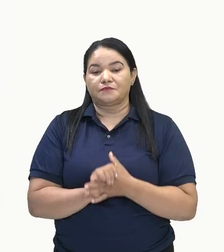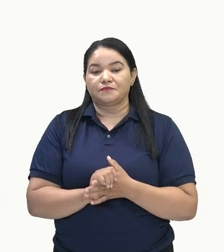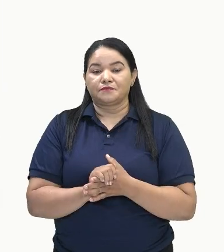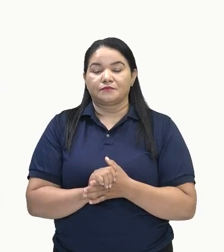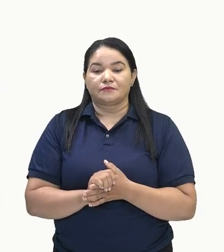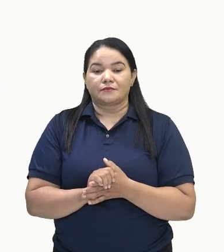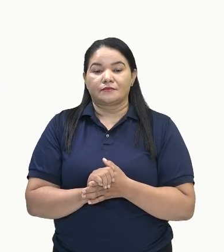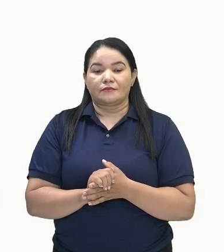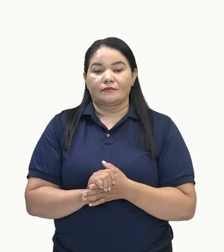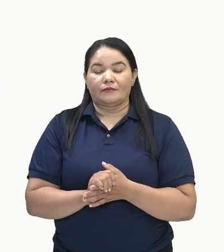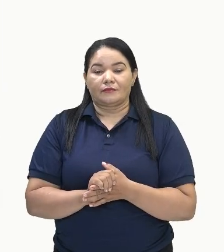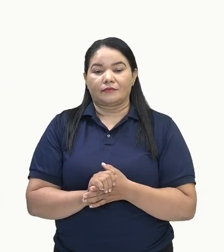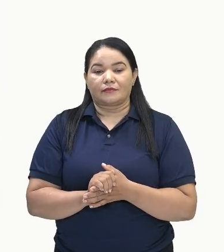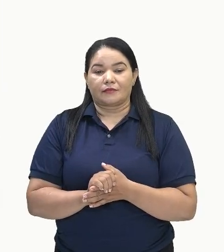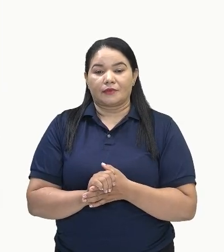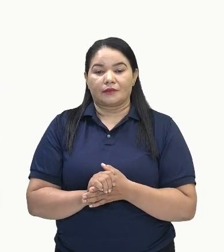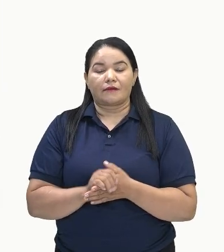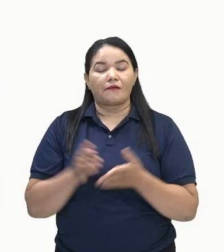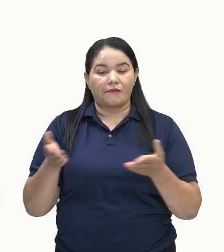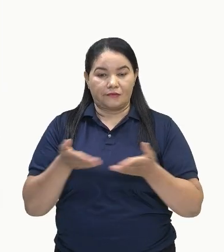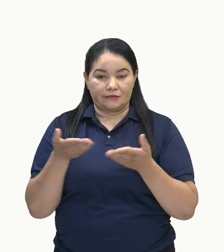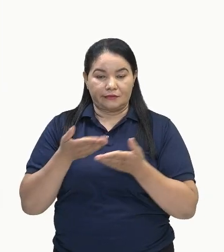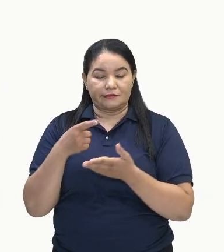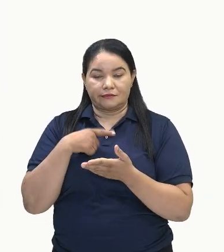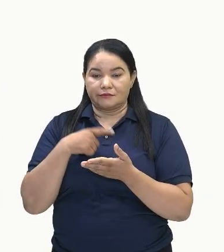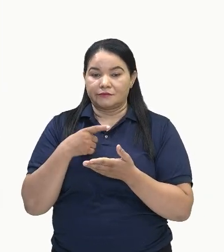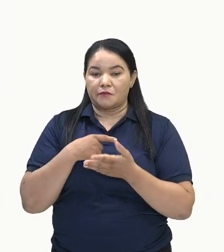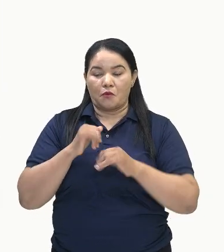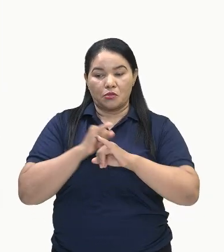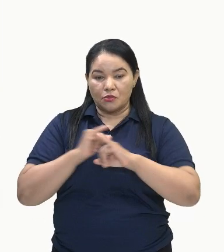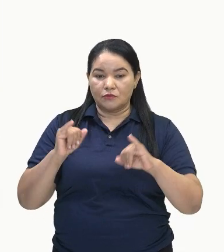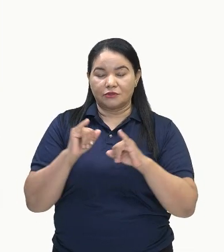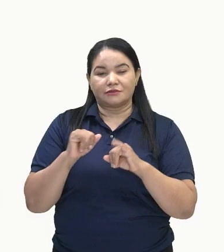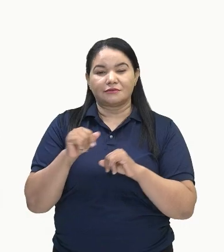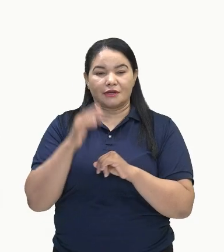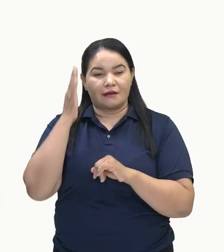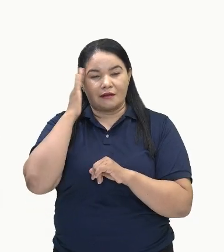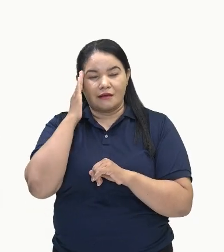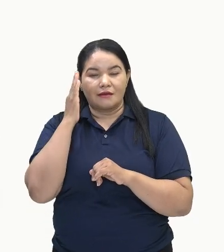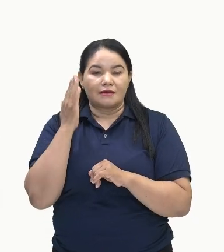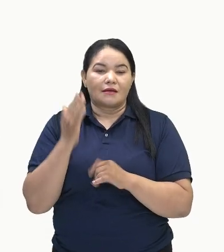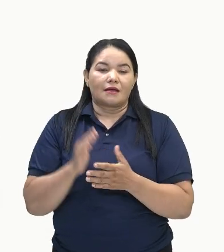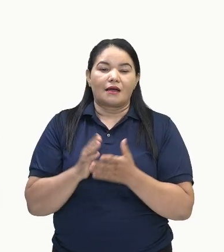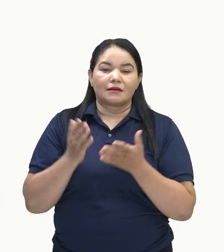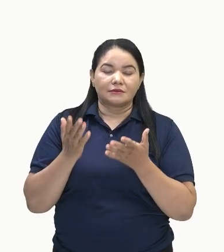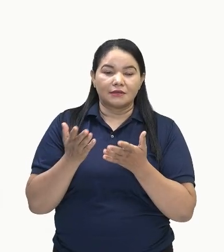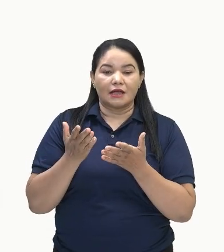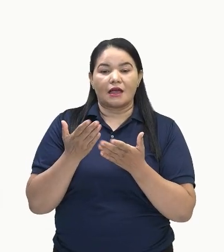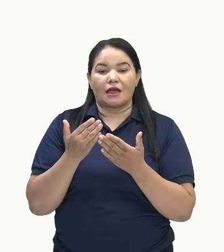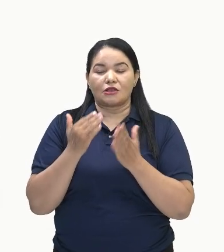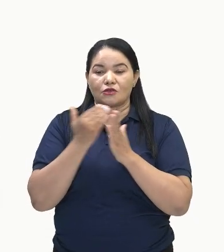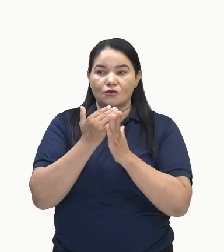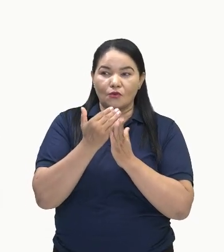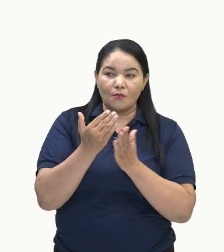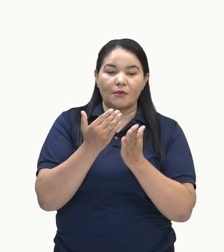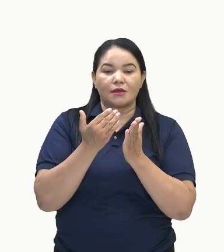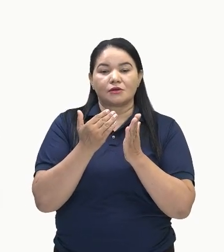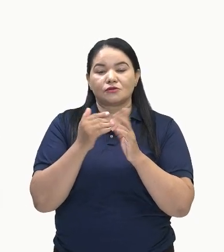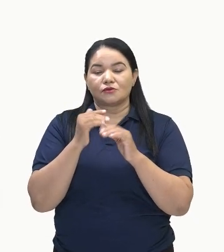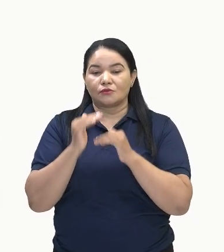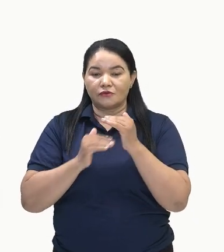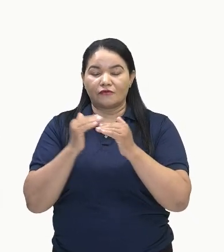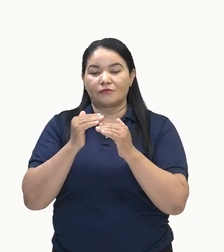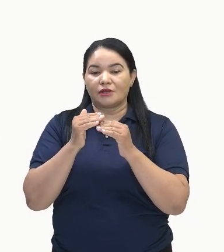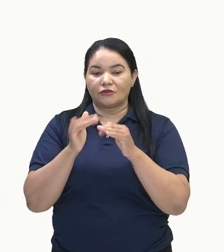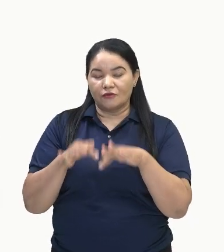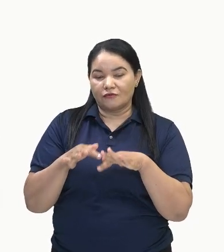né, dos tempos atuais. A gente vai querer saber, vai começo, meio e fim, e é em questão